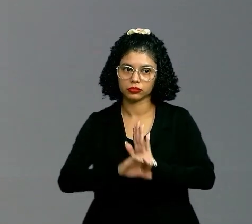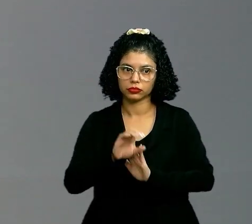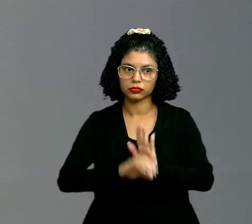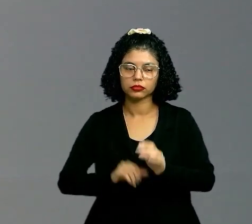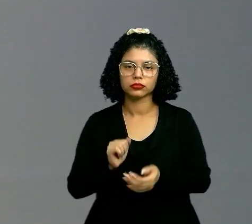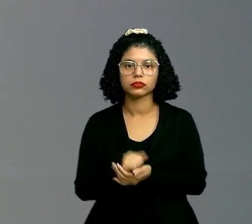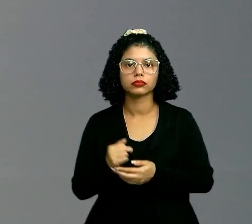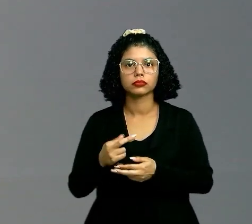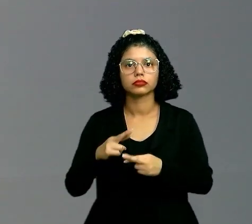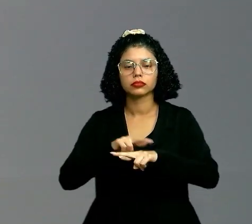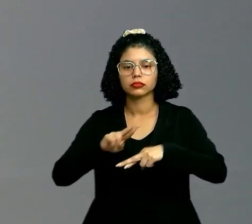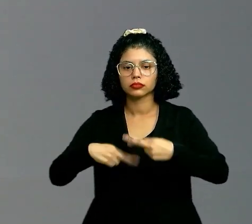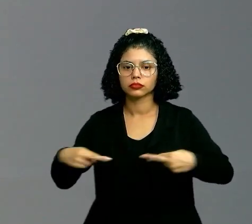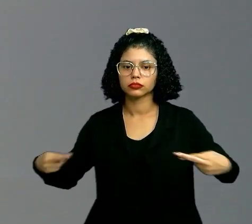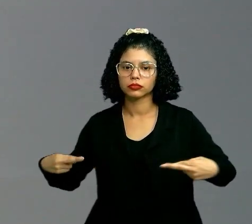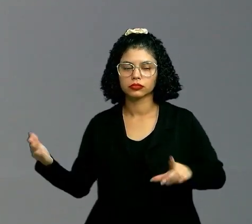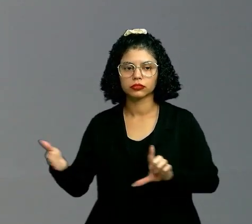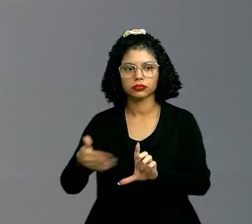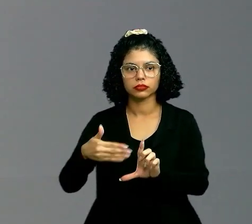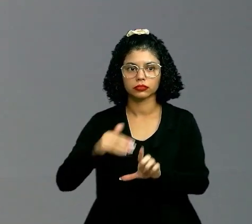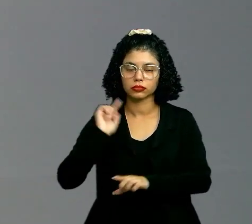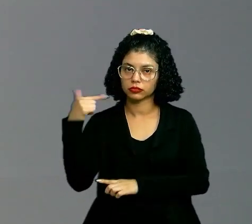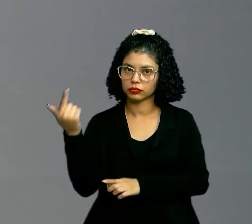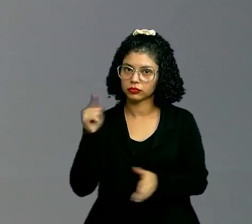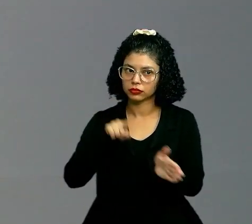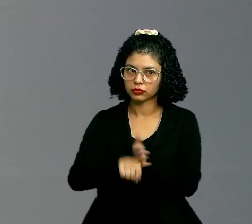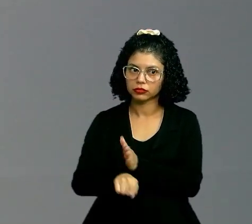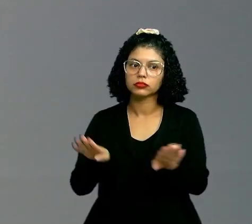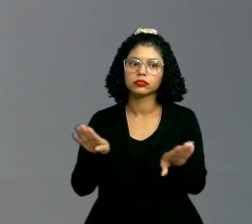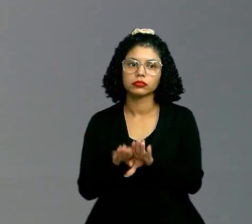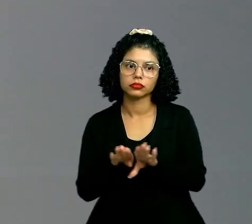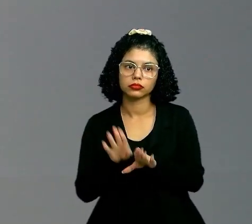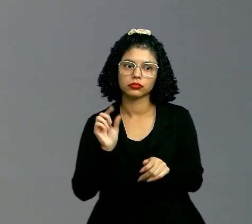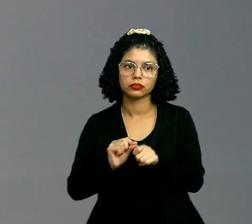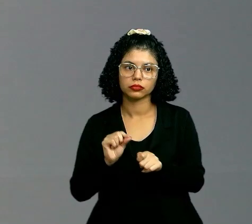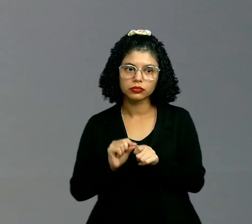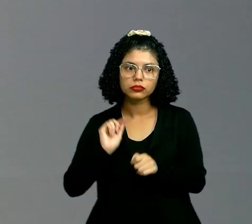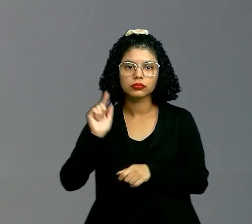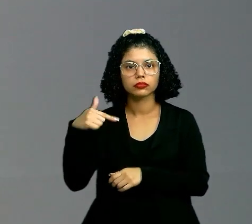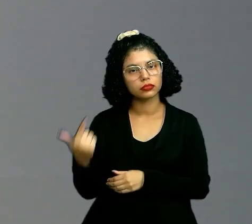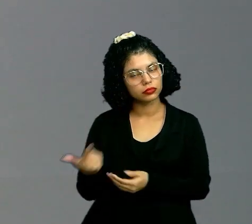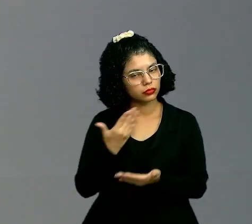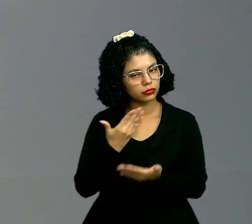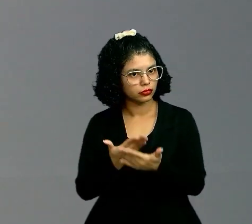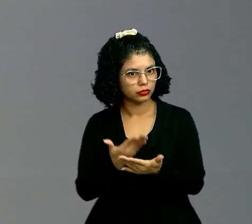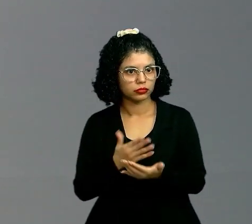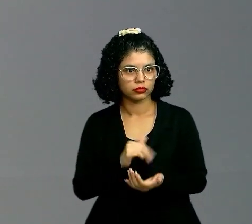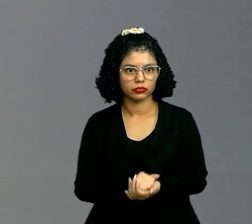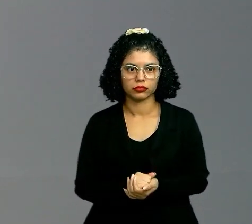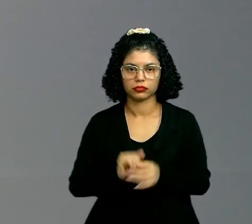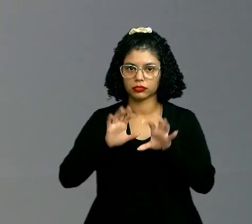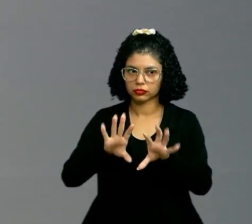sobre o Renascimento, pesquisa na plataforma, outras questões na plataforma Farias Brito, outras aulas